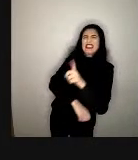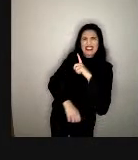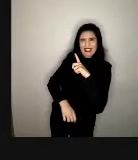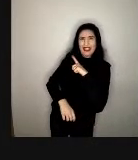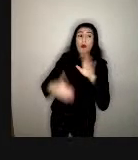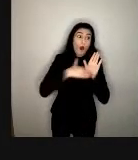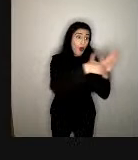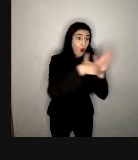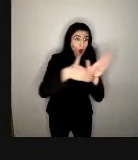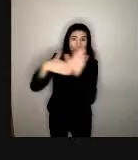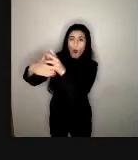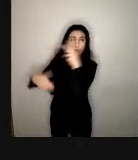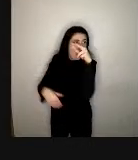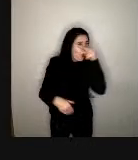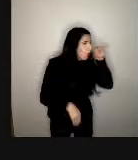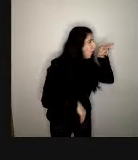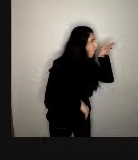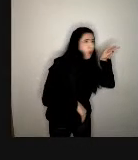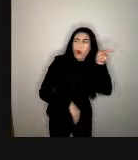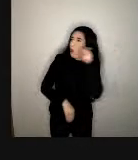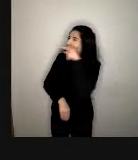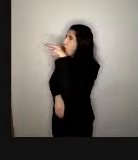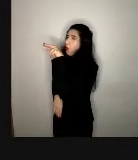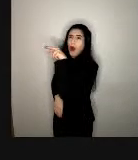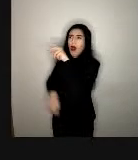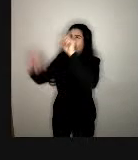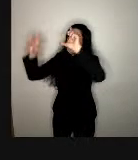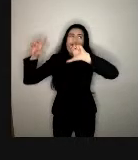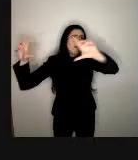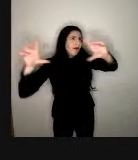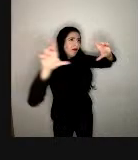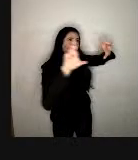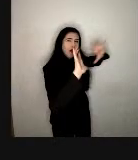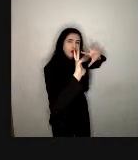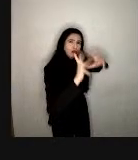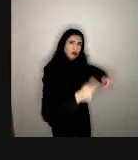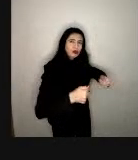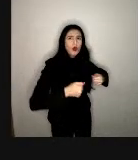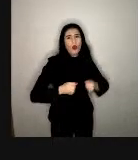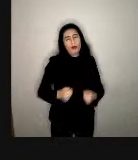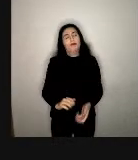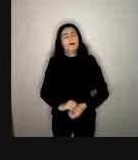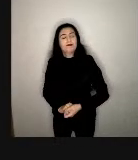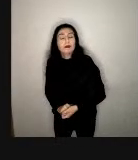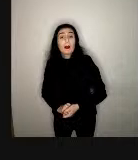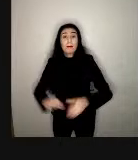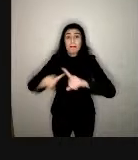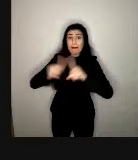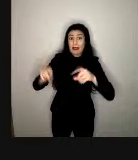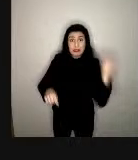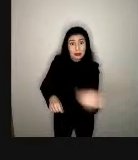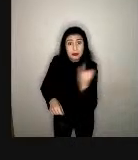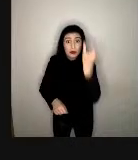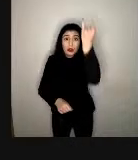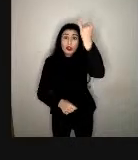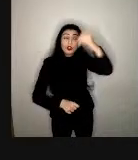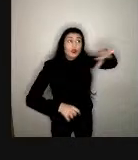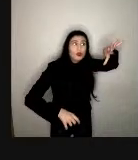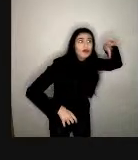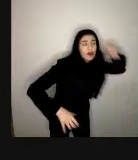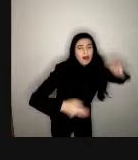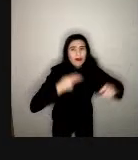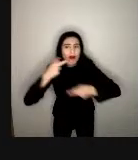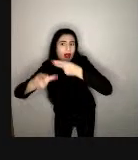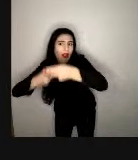a gente sempre reserva um momento para esse diálogo, essa oportunidade de ouvir, esse momento de falar. E normalmente ao vivo